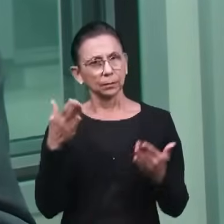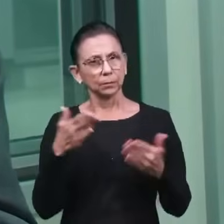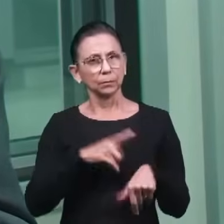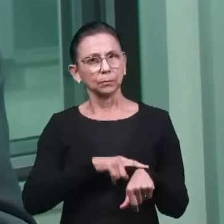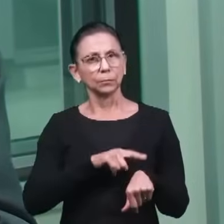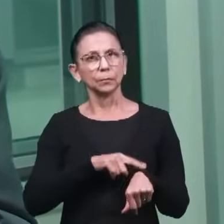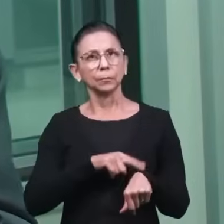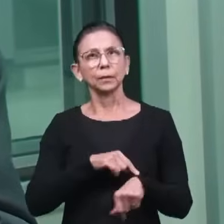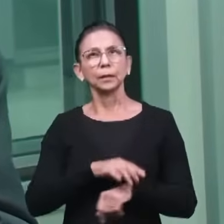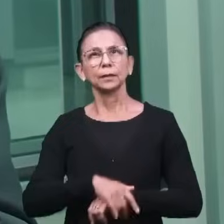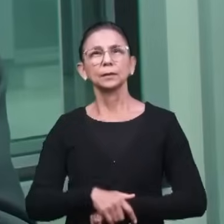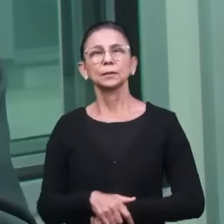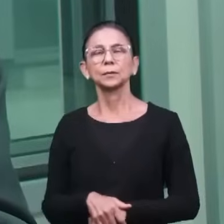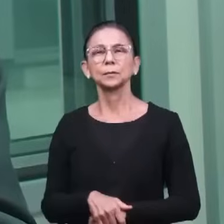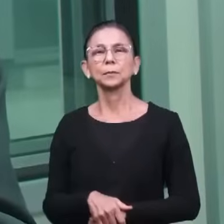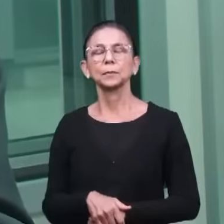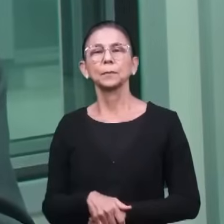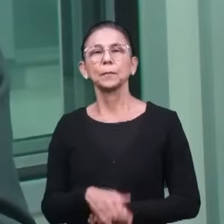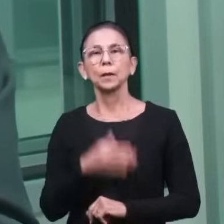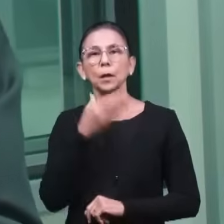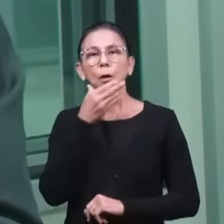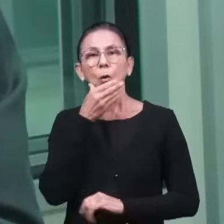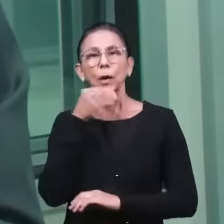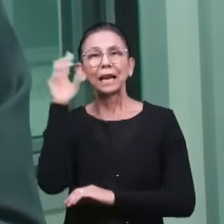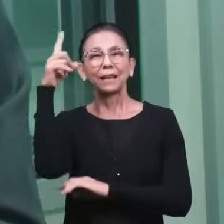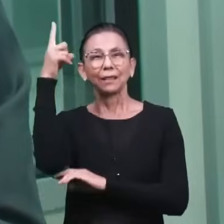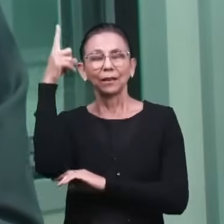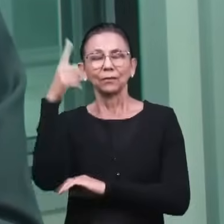os 37 valentes de Davi,